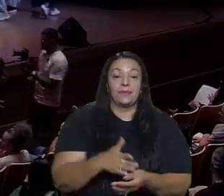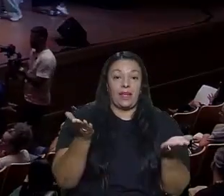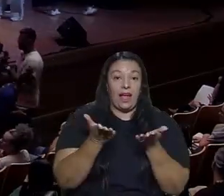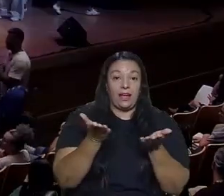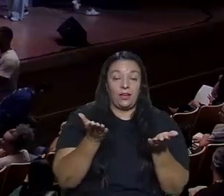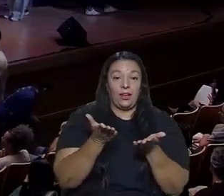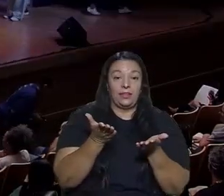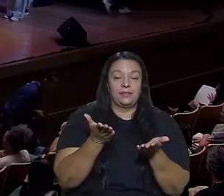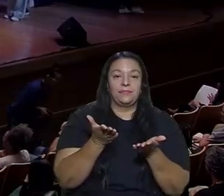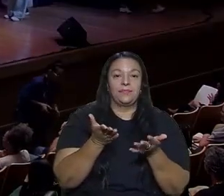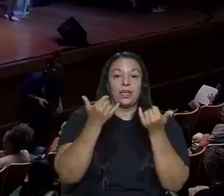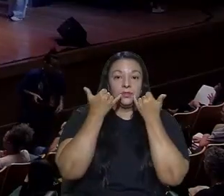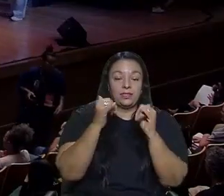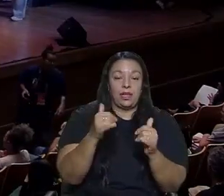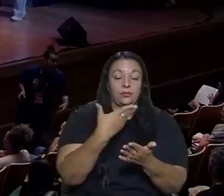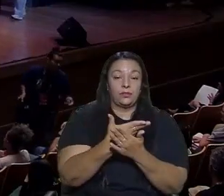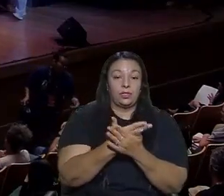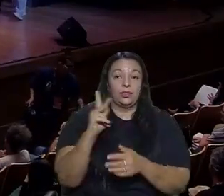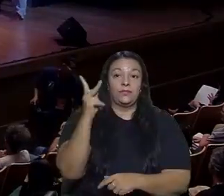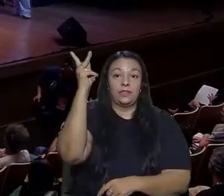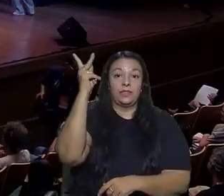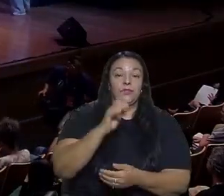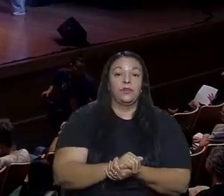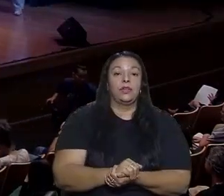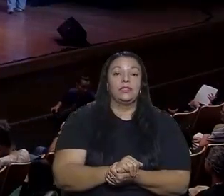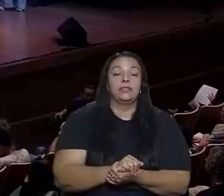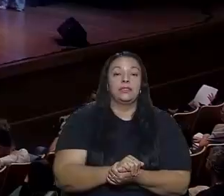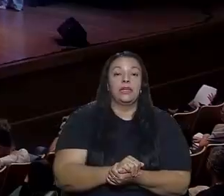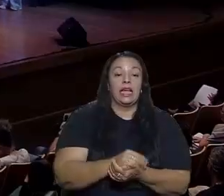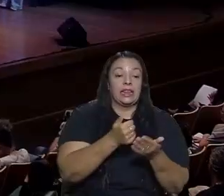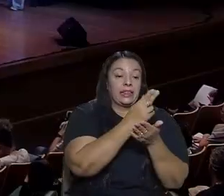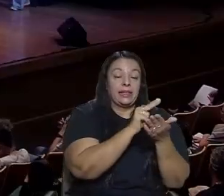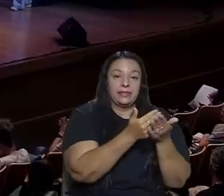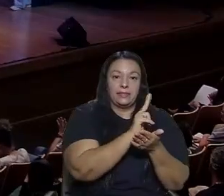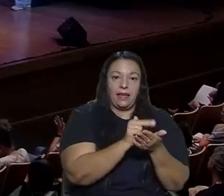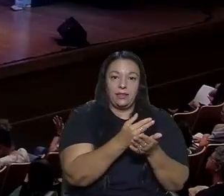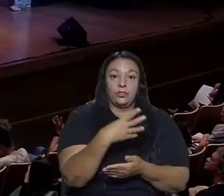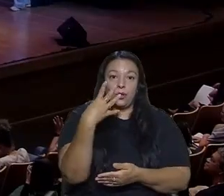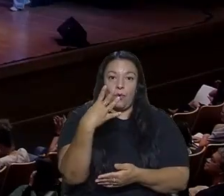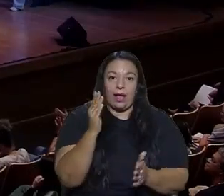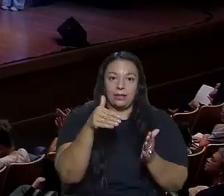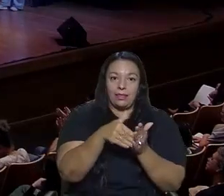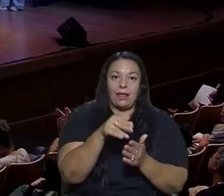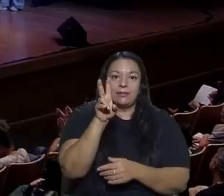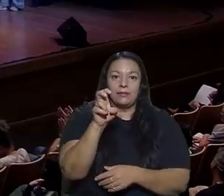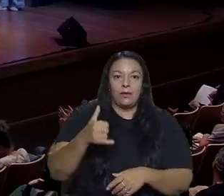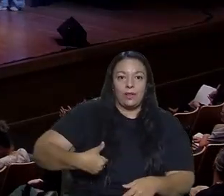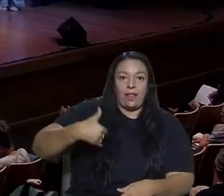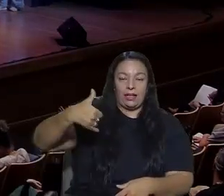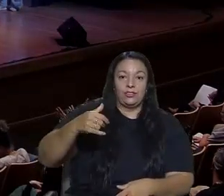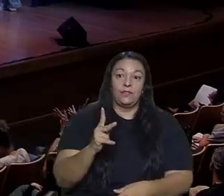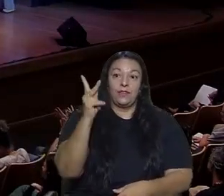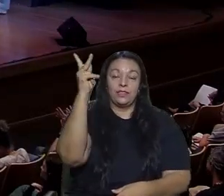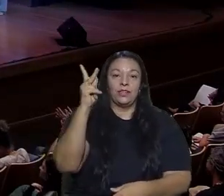Agora vamos anunciar os estudantes vencedores na categoria de desenho de 4 e 5 anos. Convido os vencedores